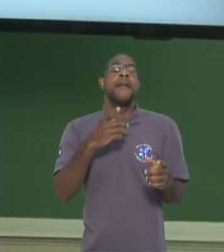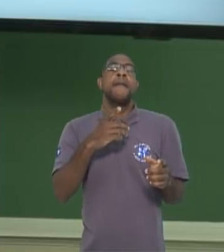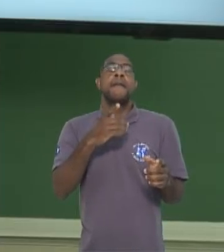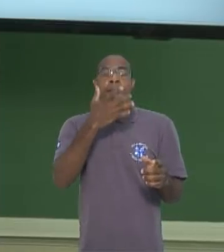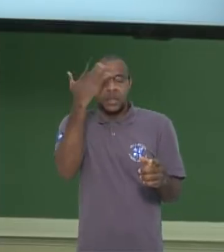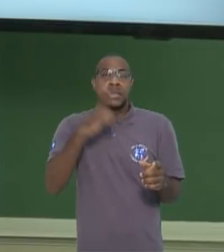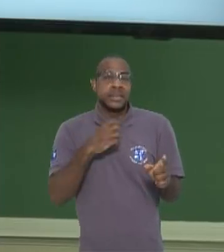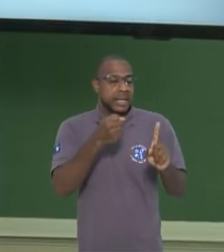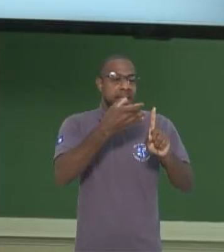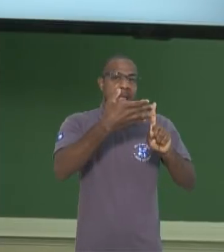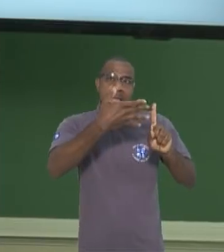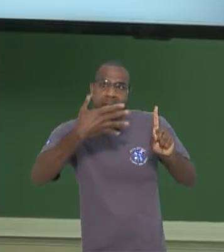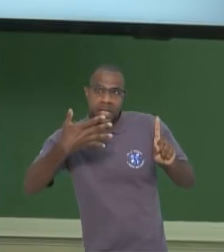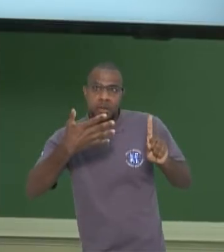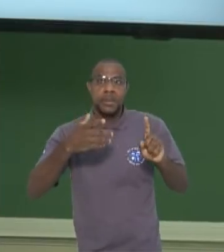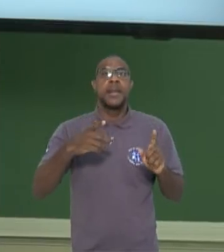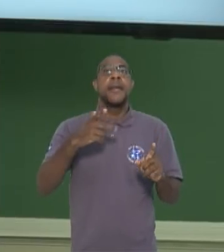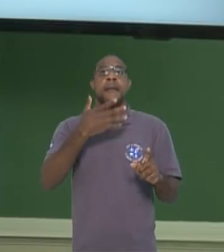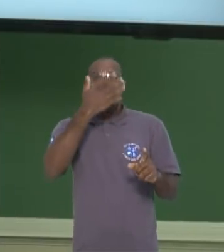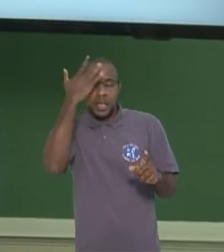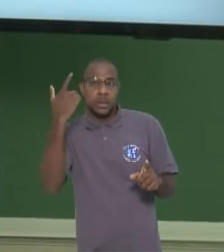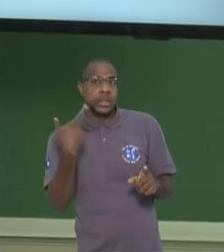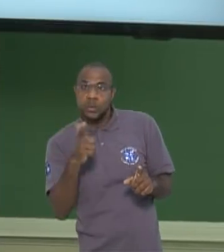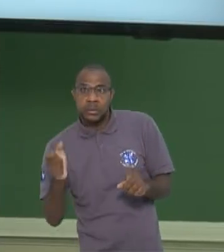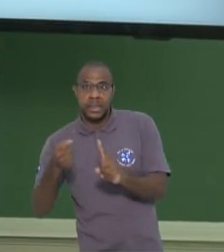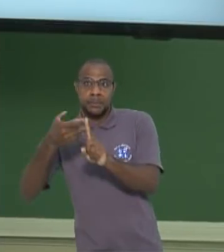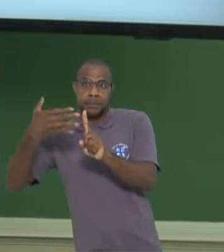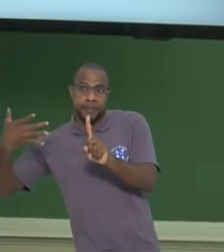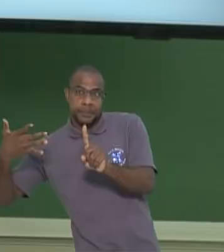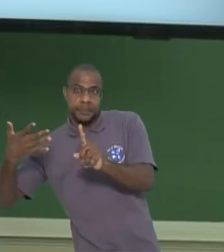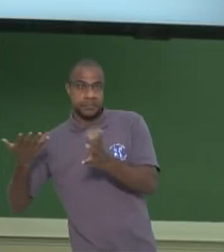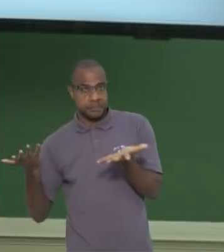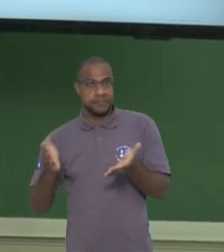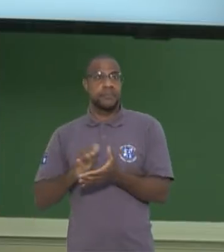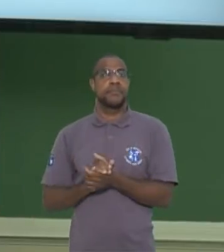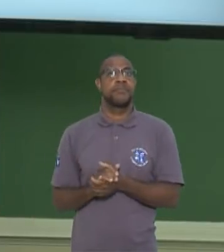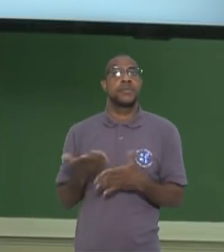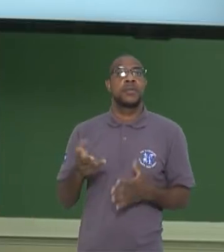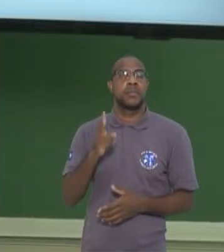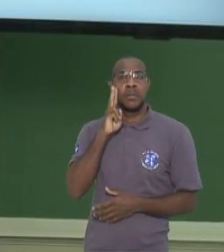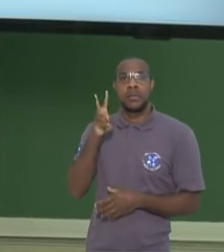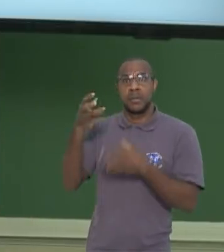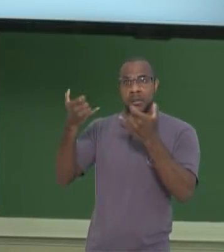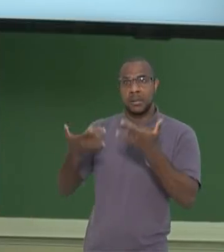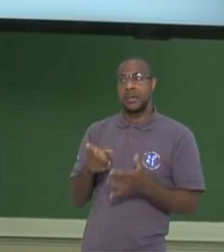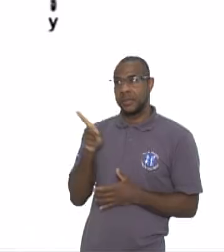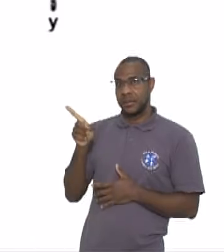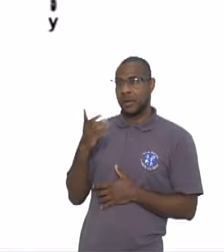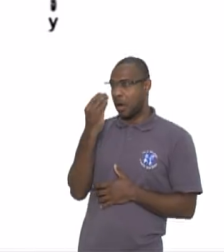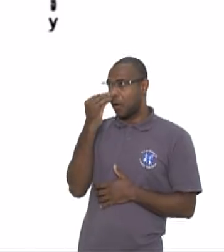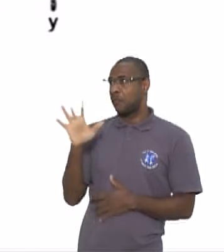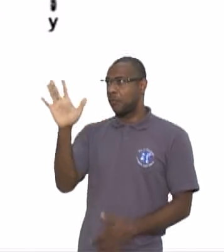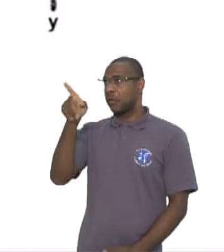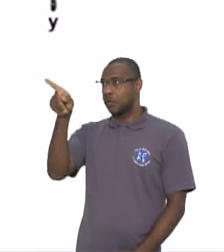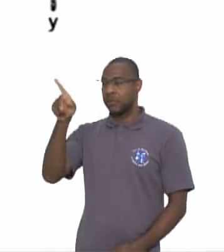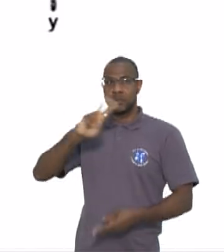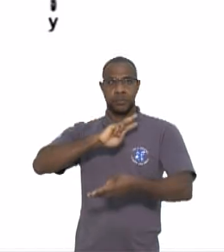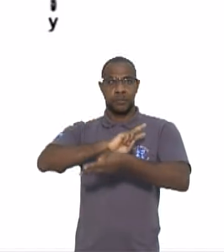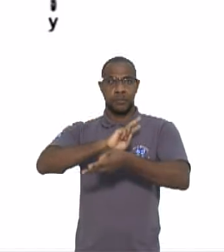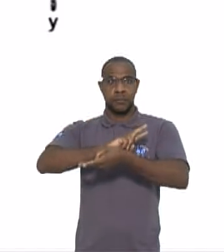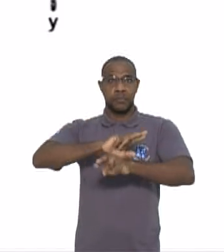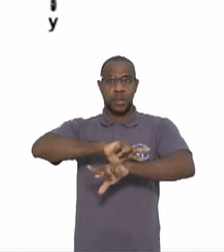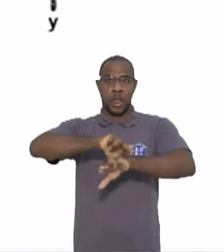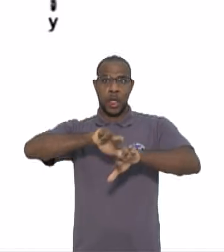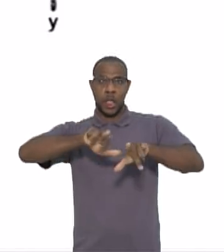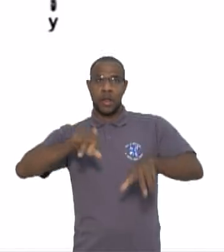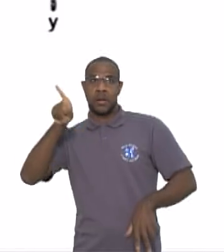isso aqui é um cariótipo. A gente já falou disso na aula passada, lembra? Que é o conjunto de todos os cromossomos. Vocês veem como se fosse uma fotografia. Claro que dentro da